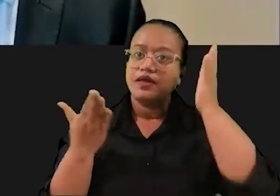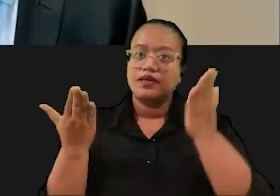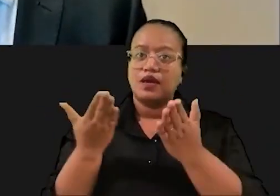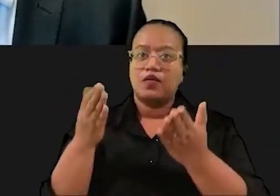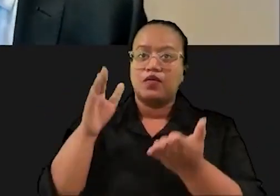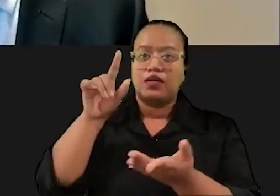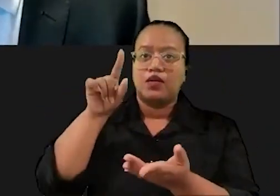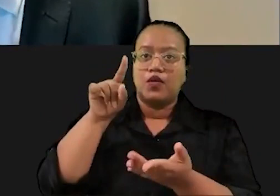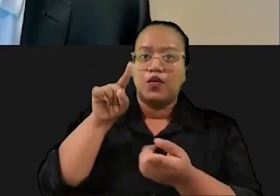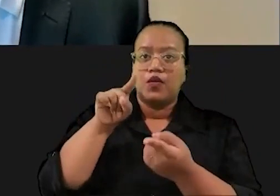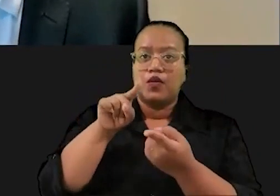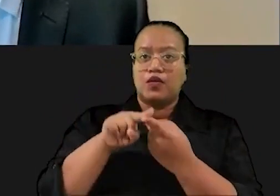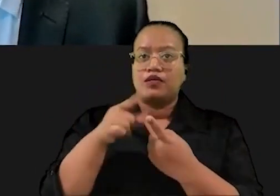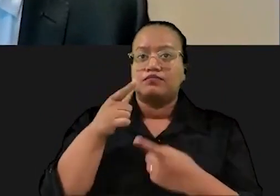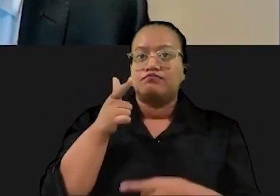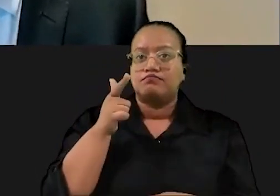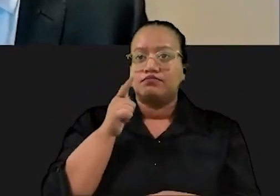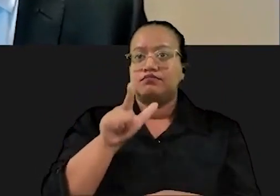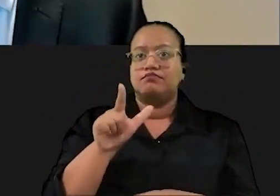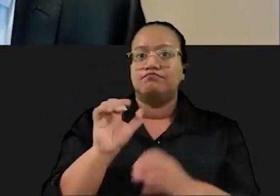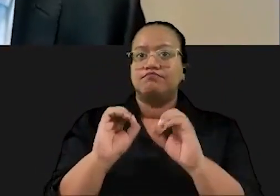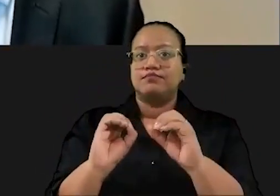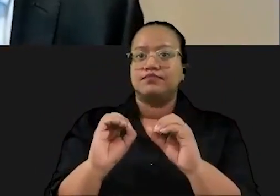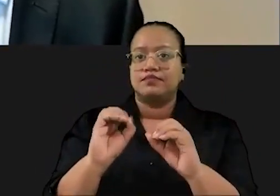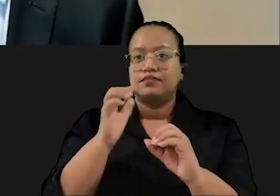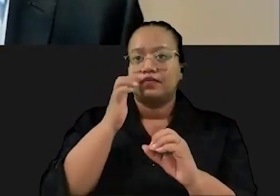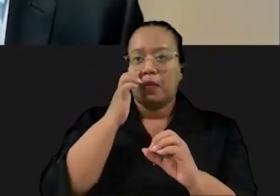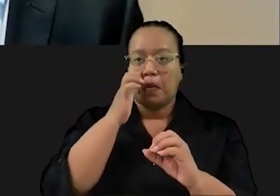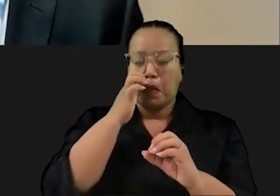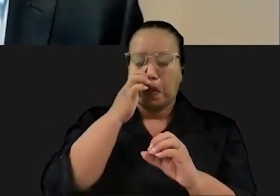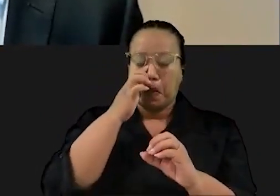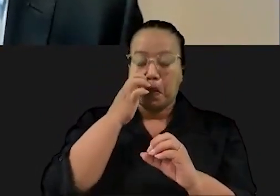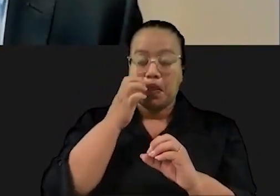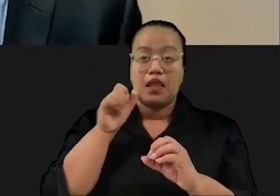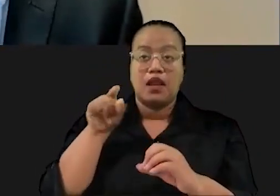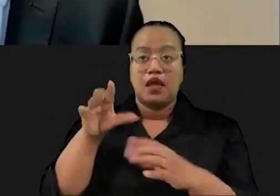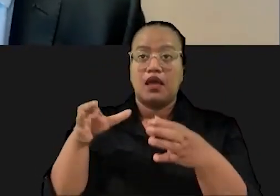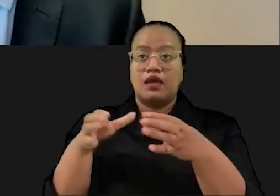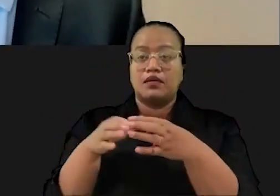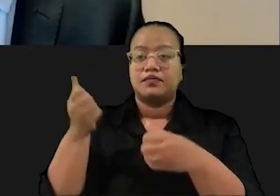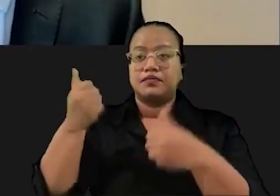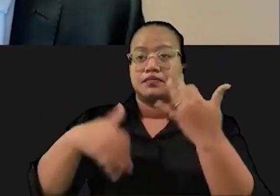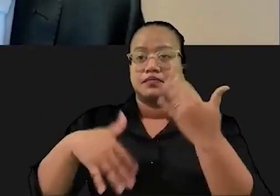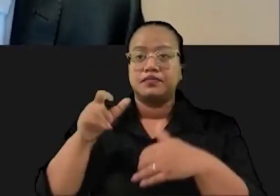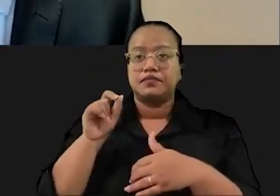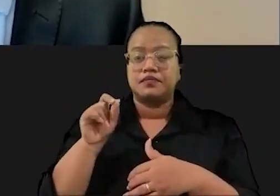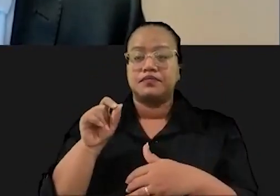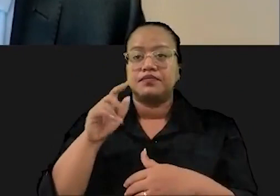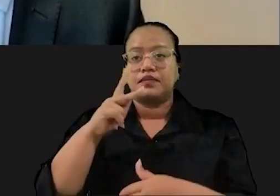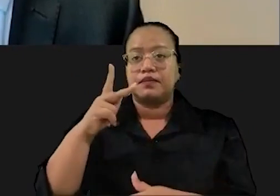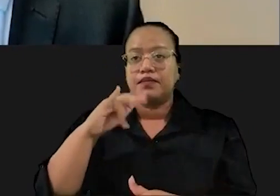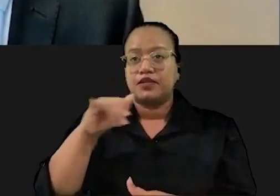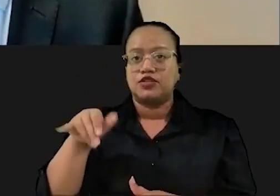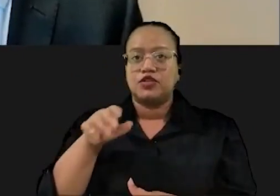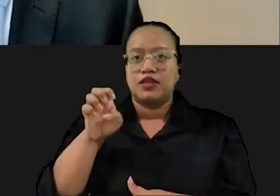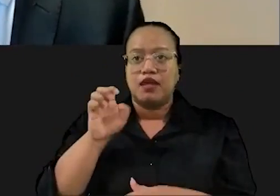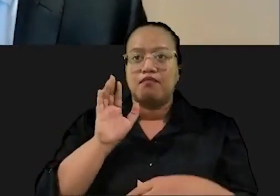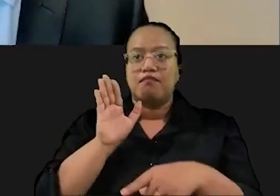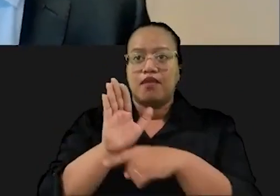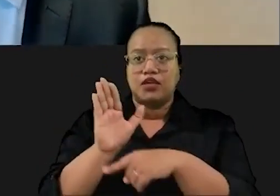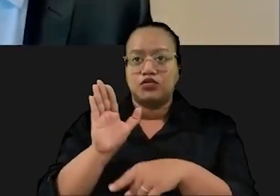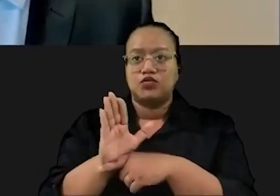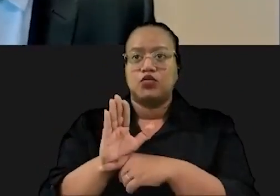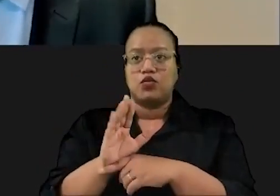E o relato do pessoal que trabalha nesse setor é esse, que o PJE ajudou demais a zerar o setor. Sem o